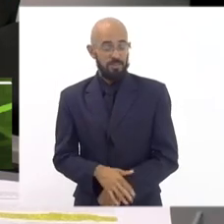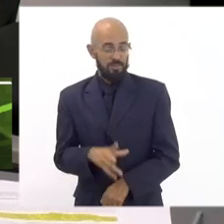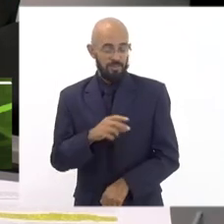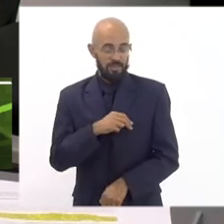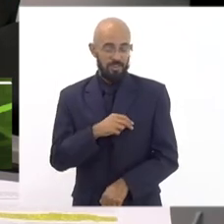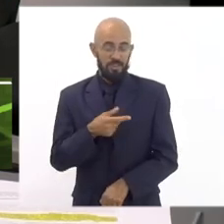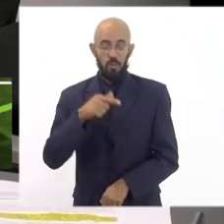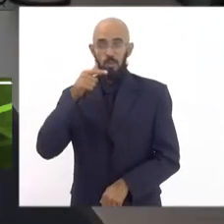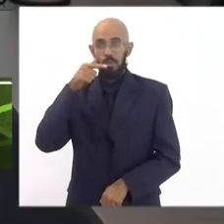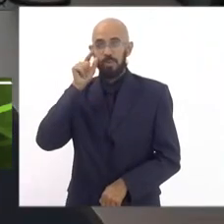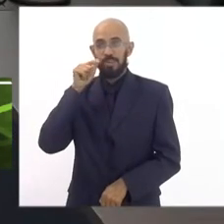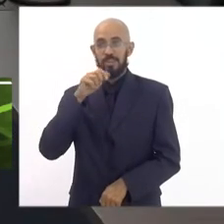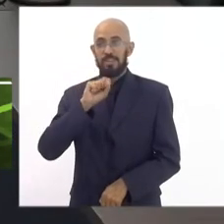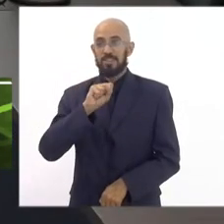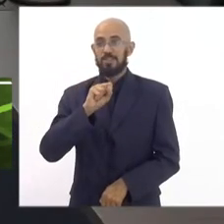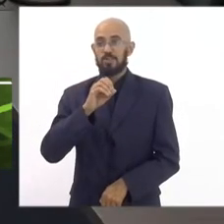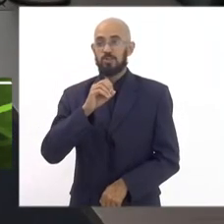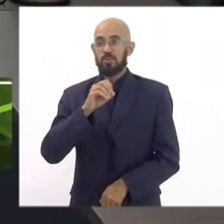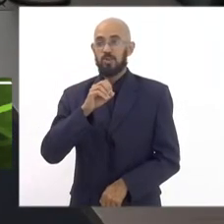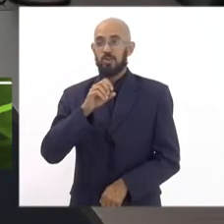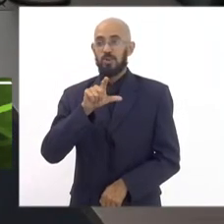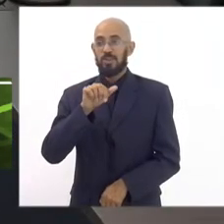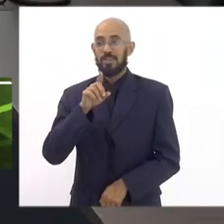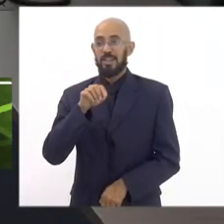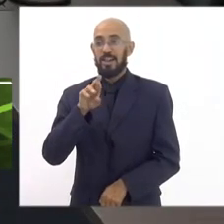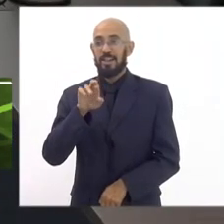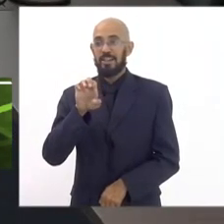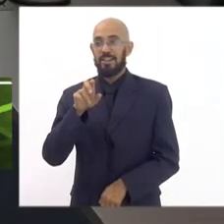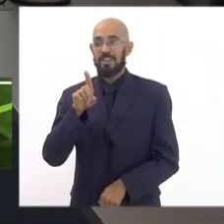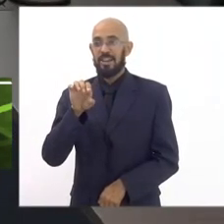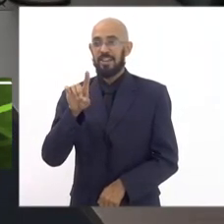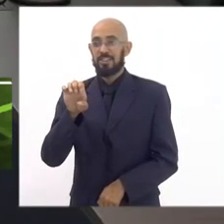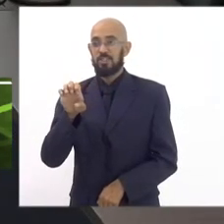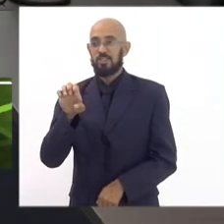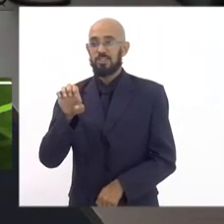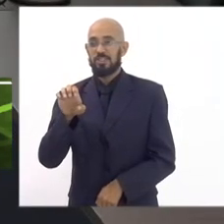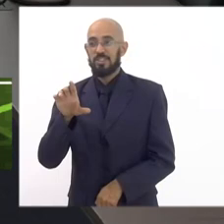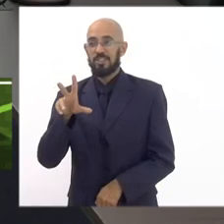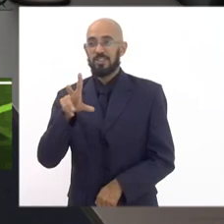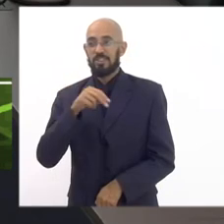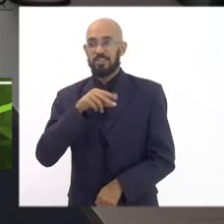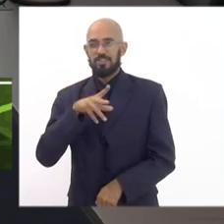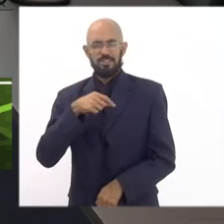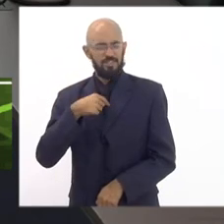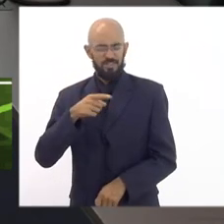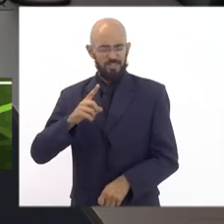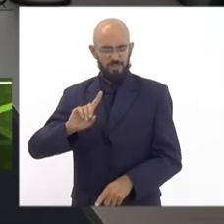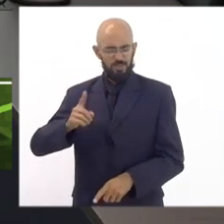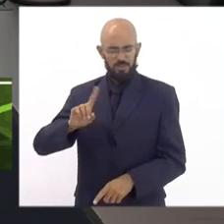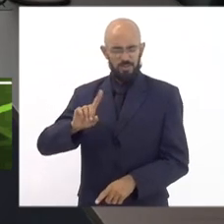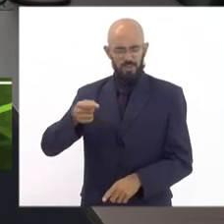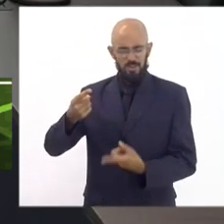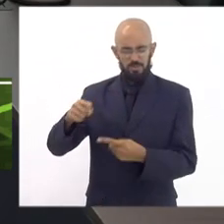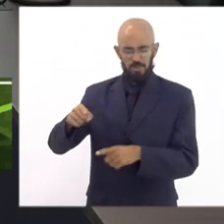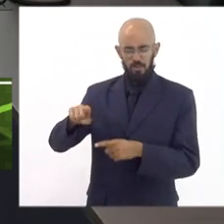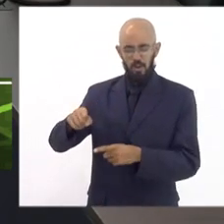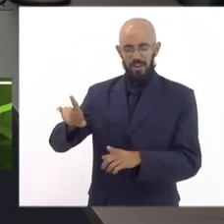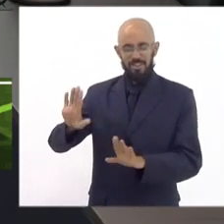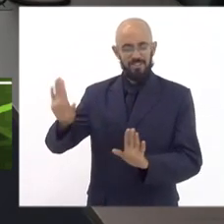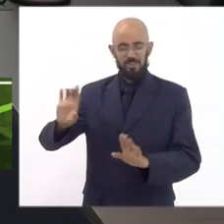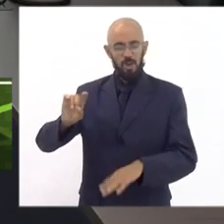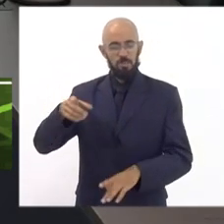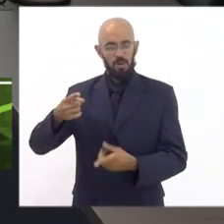era solidariedade. Ontem ele era solidário. Solidário, progressista. Estou provocando. Meu Deus do céu. Eu não sei, não.